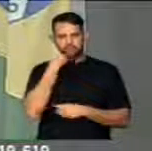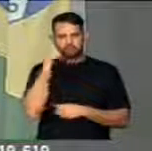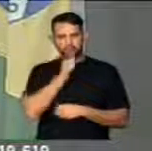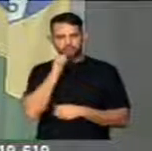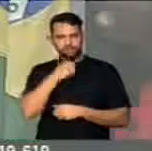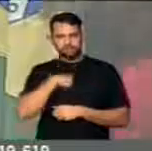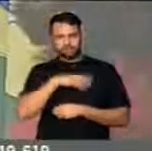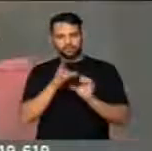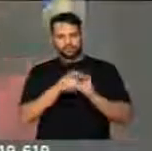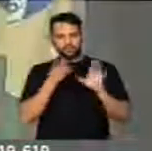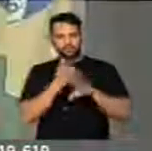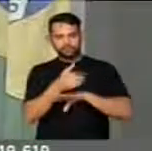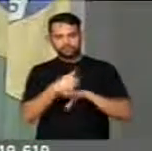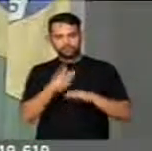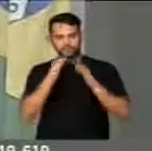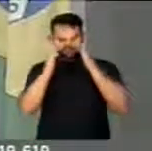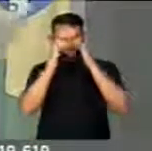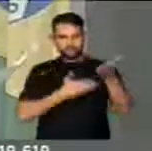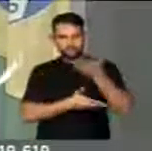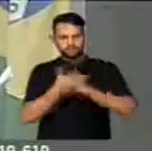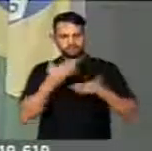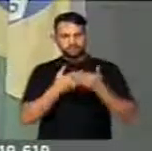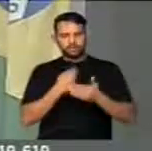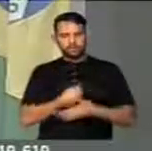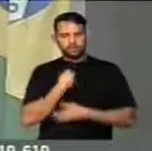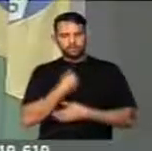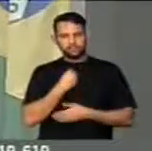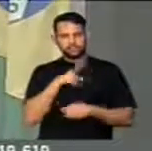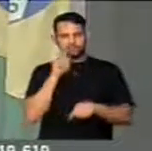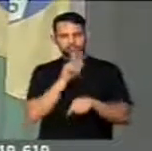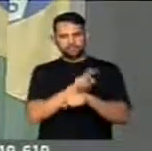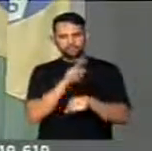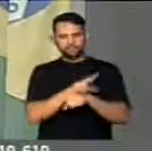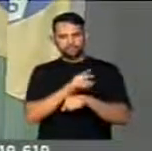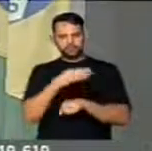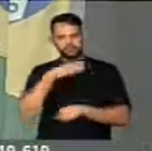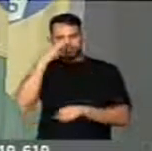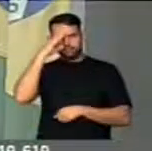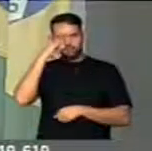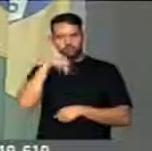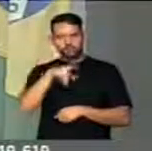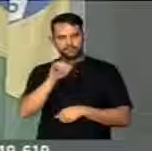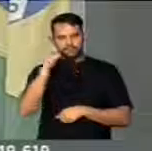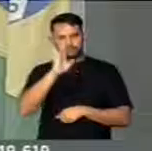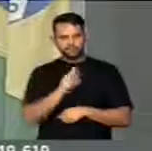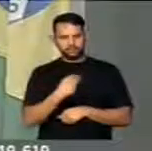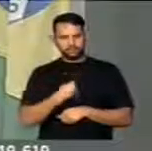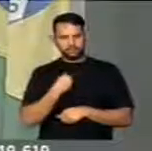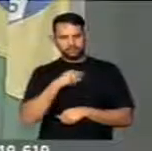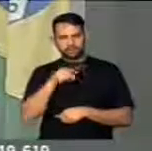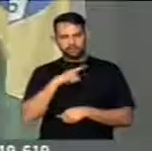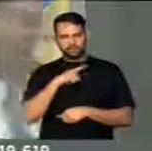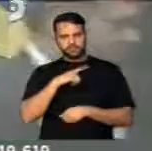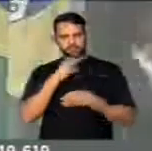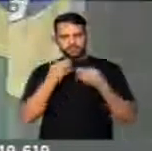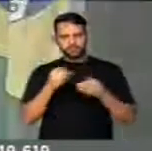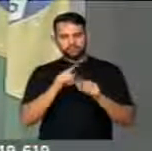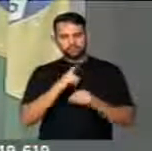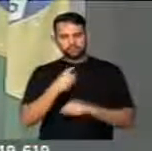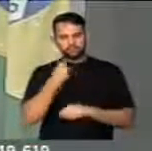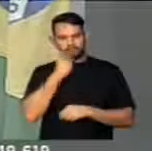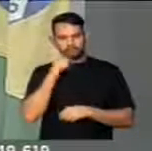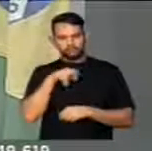não só como um patrimônio de construção, mas aquilo que ficará de legado, aquilo que ficará de memória, aquilo que será